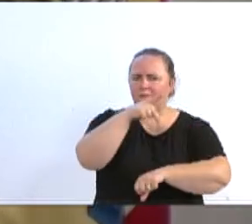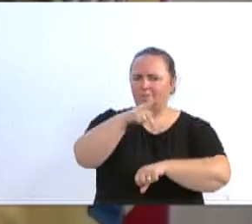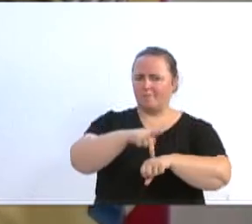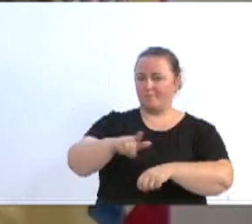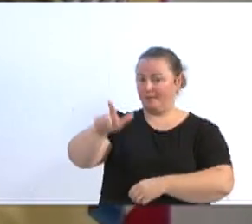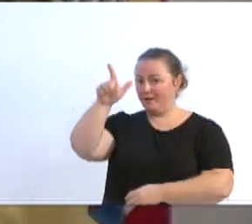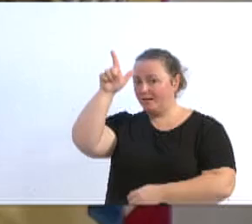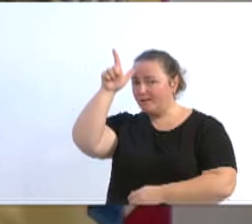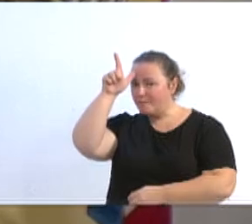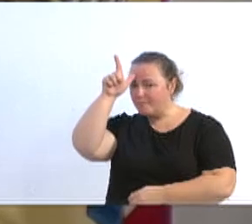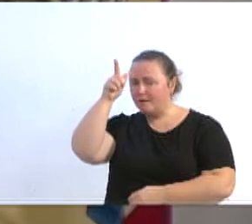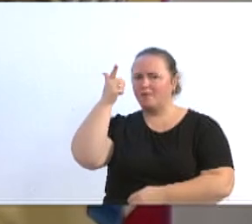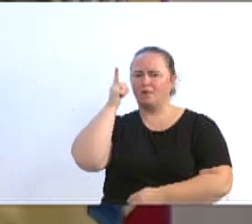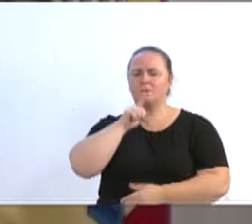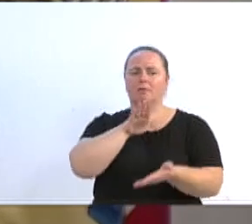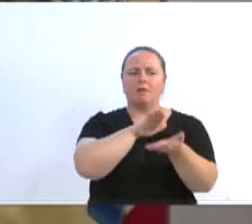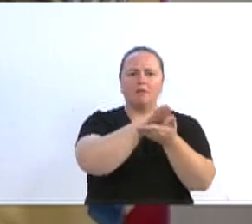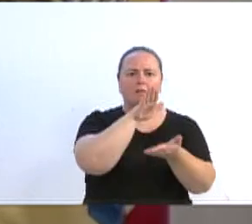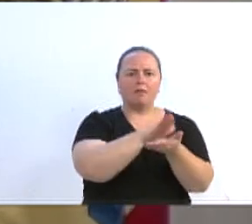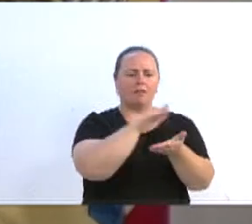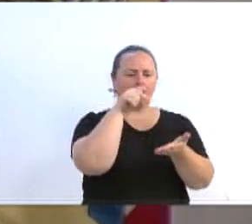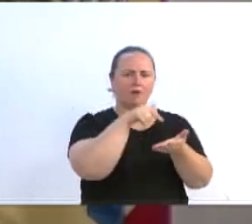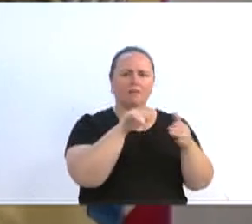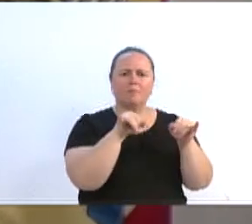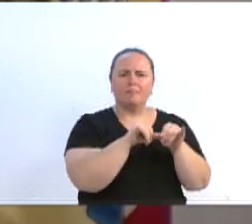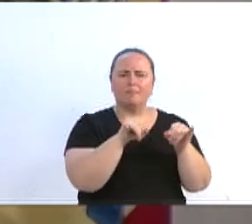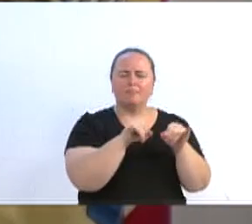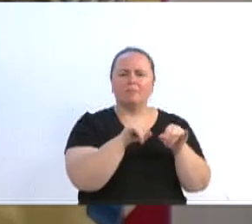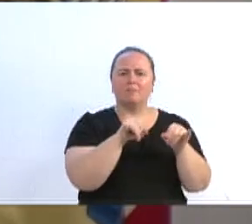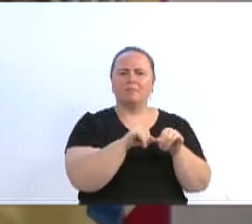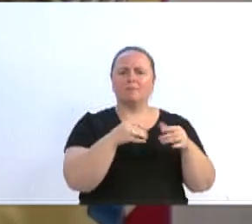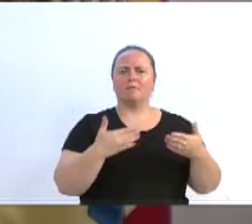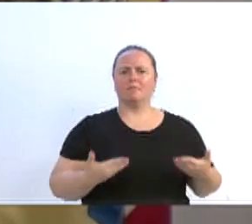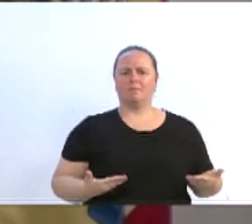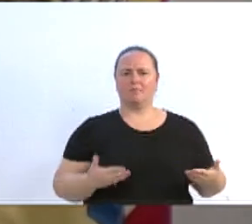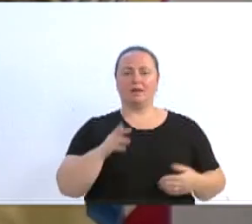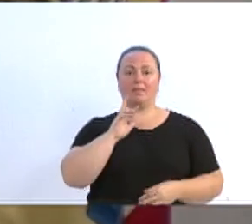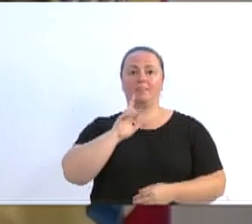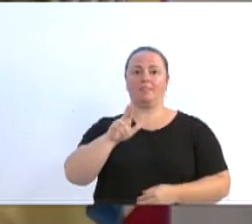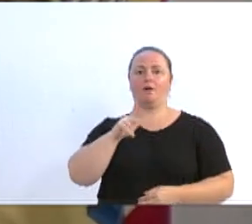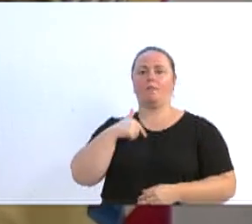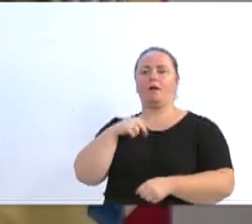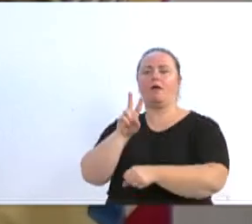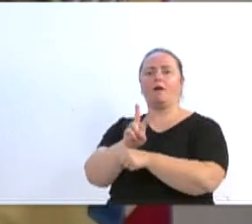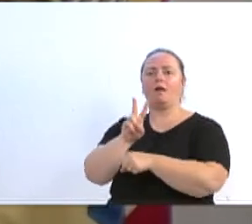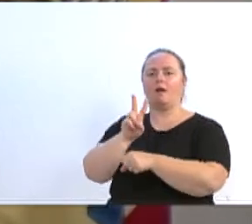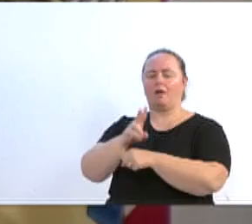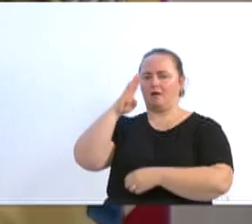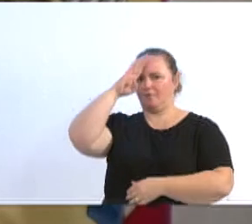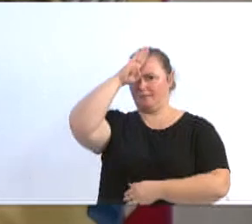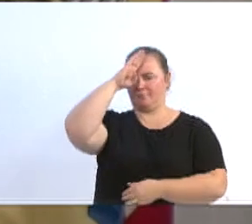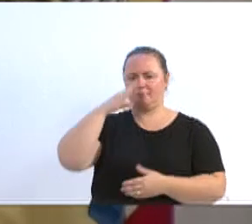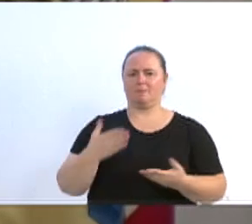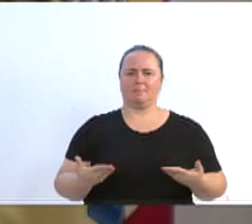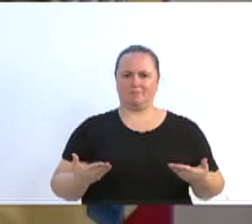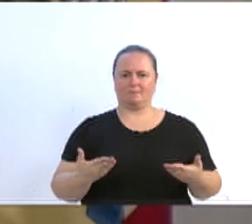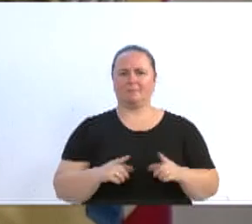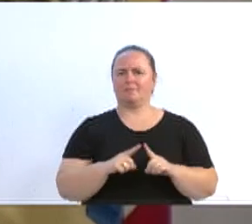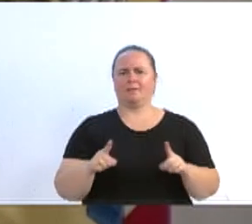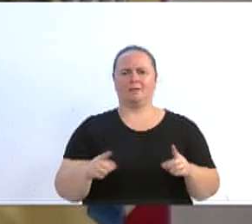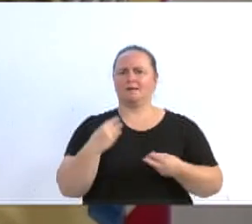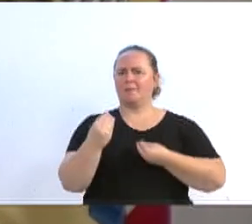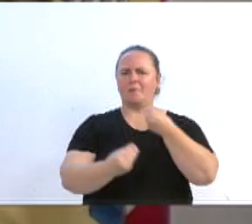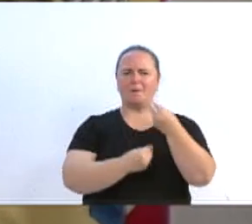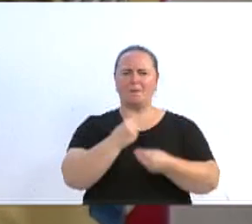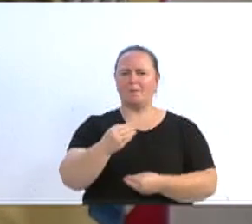circulação pode publicar uma besteira dessa? Não estou defendendo aqui o Bolsonaro. Não tô Mas a pessoa não imagina o que se passa